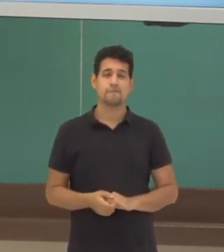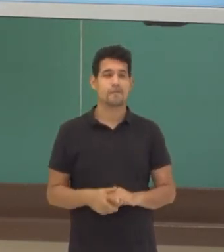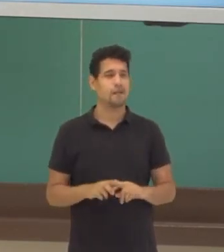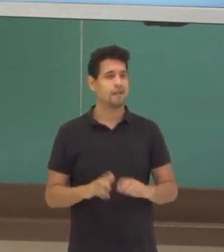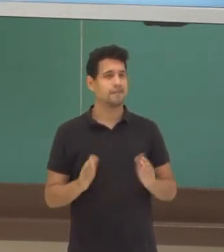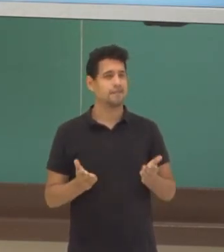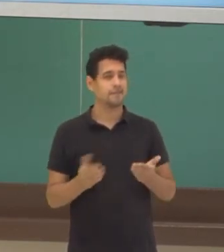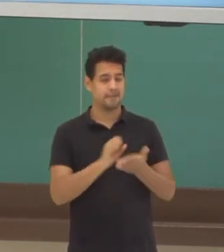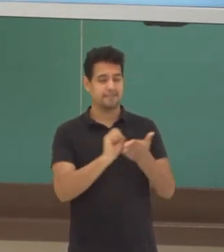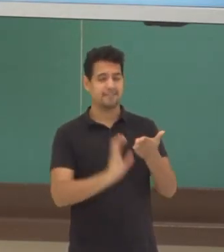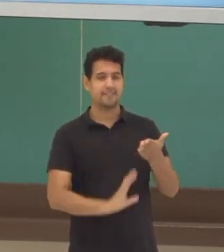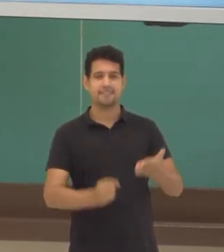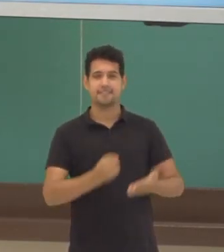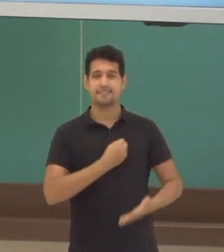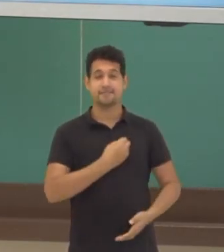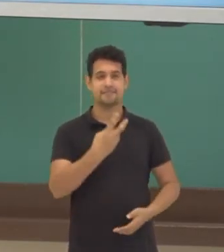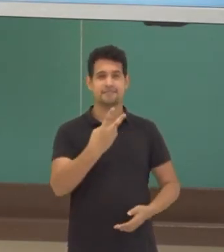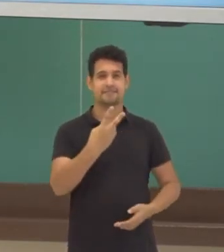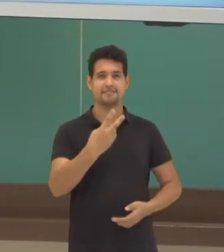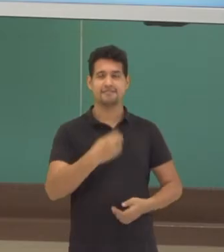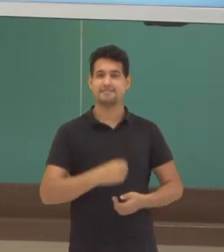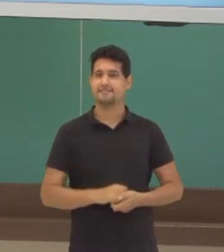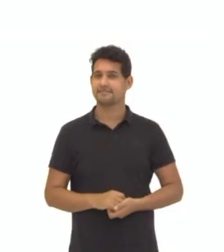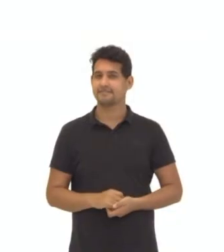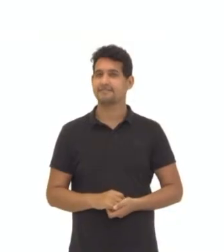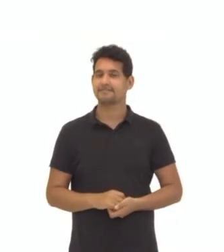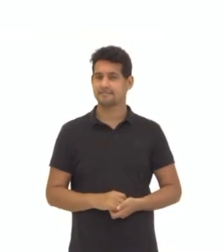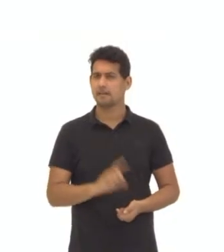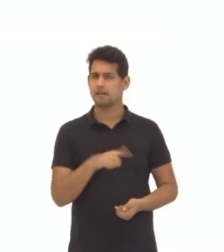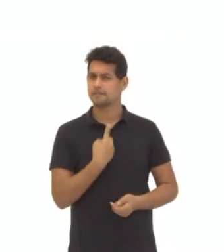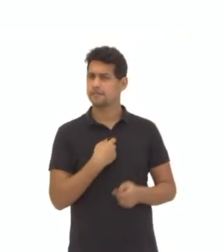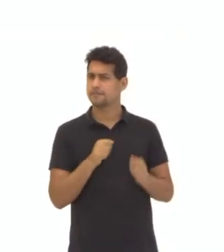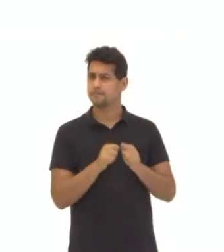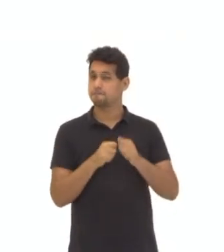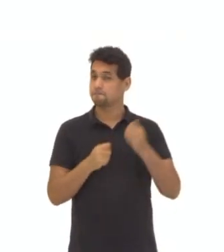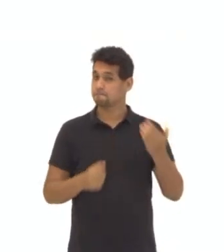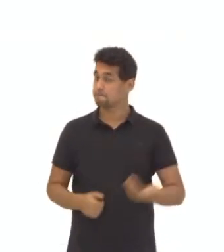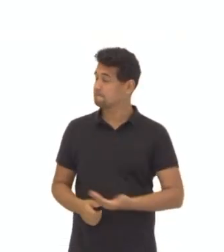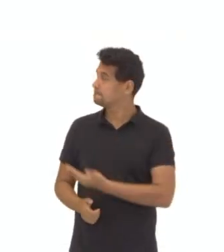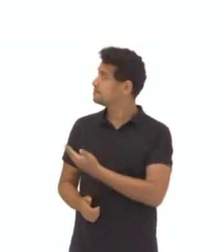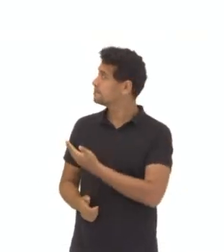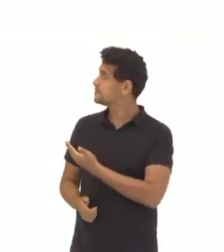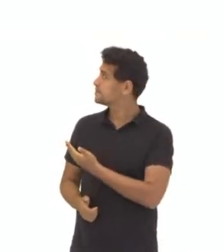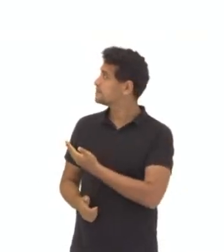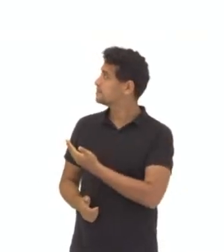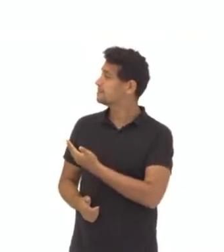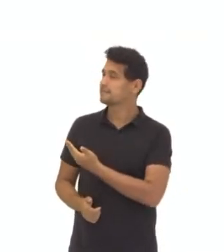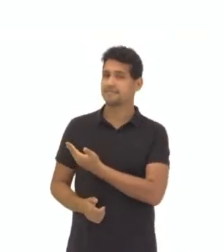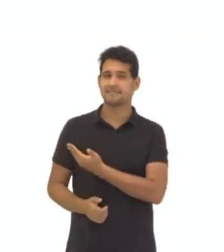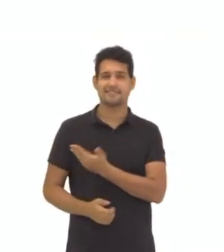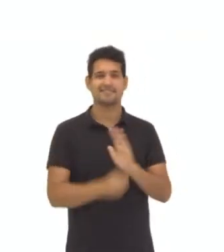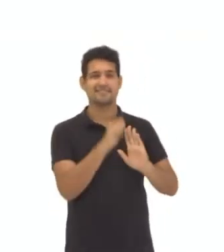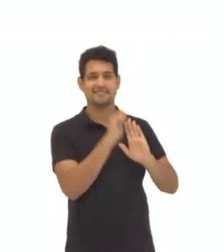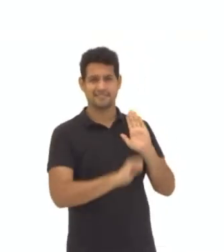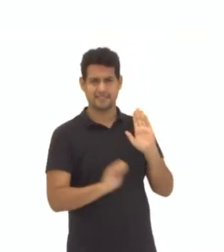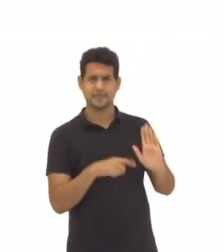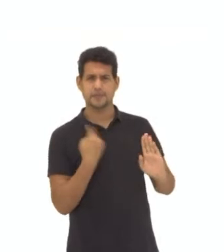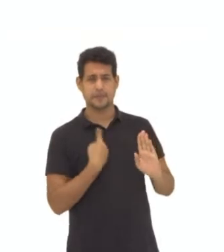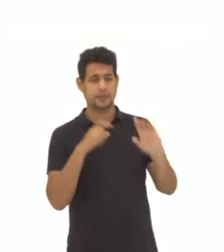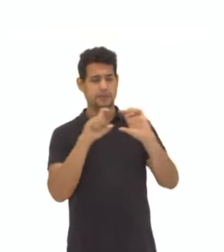participo, apenas conto algo que foi vivenciado por outras pessoas, outros personagens. E se o